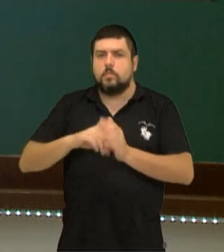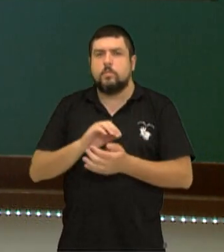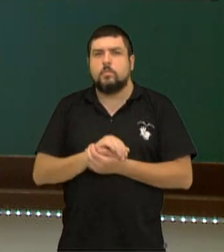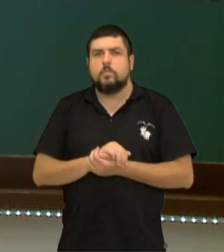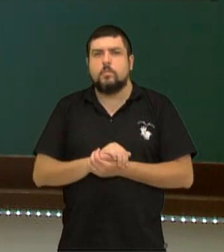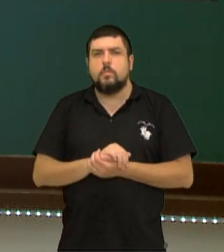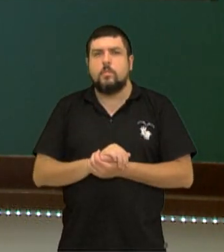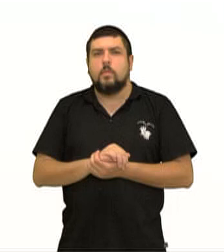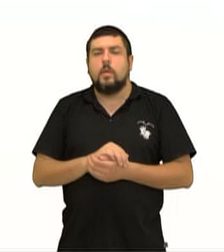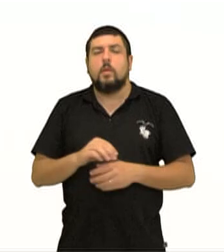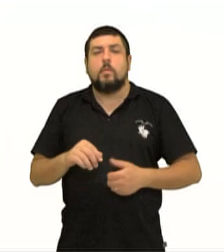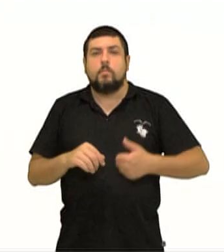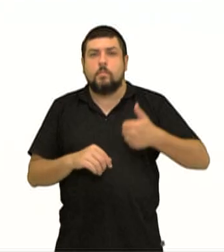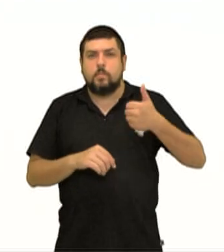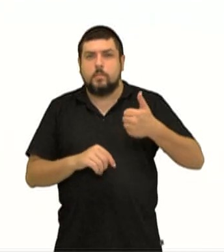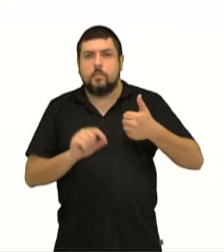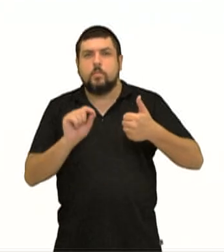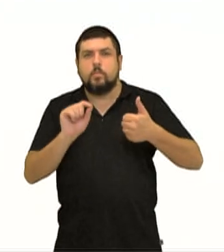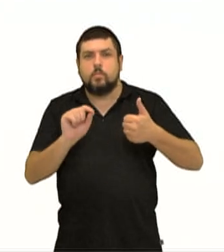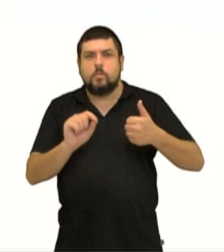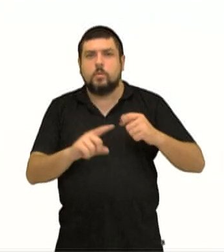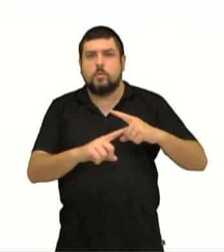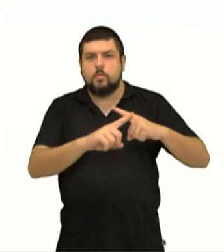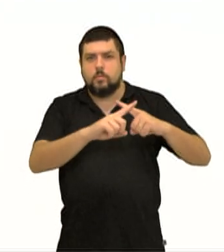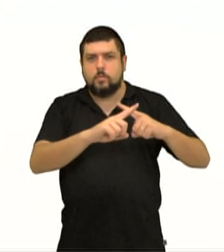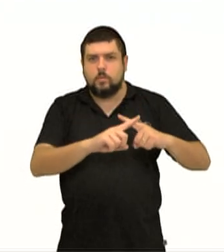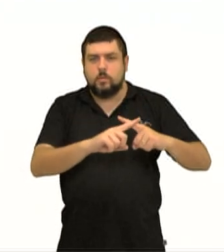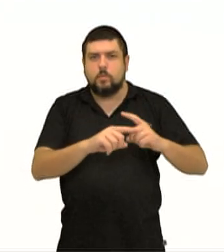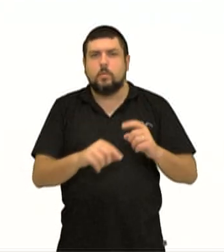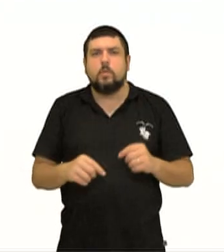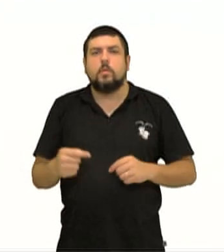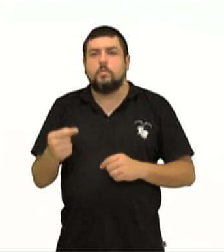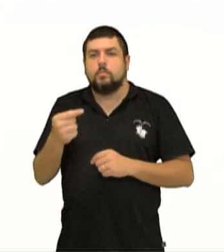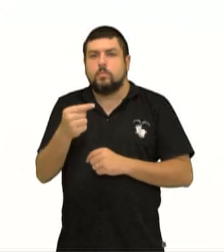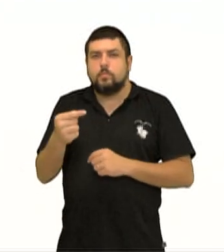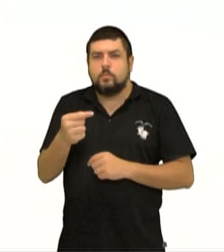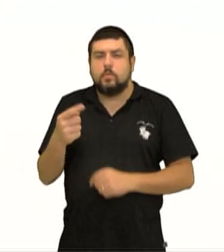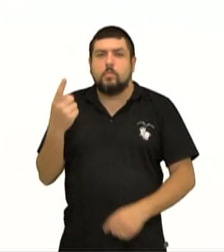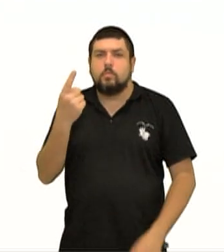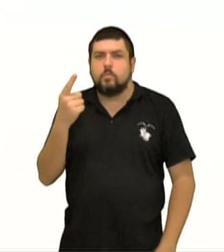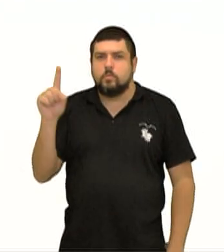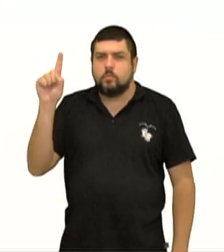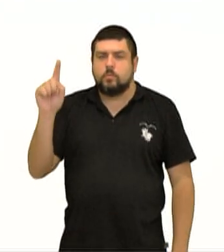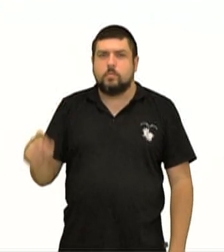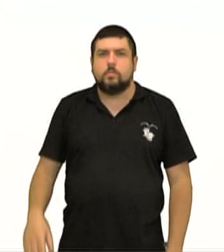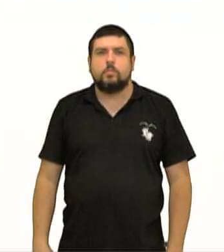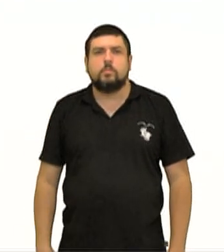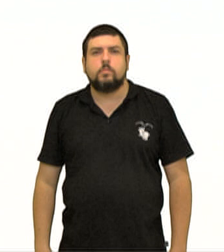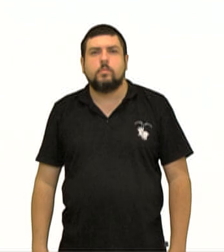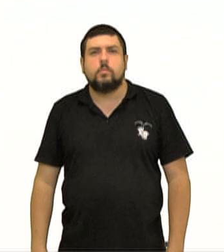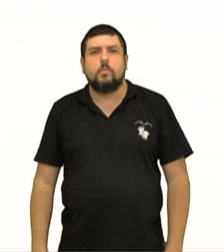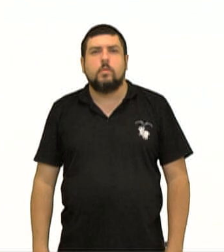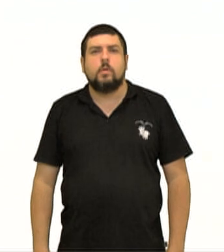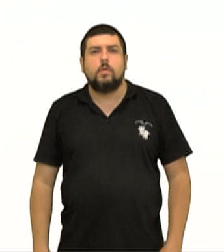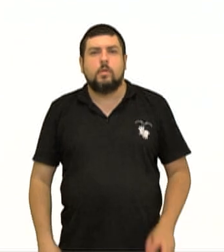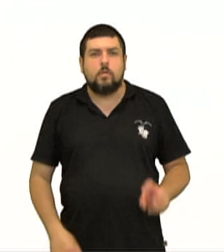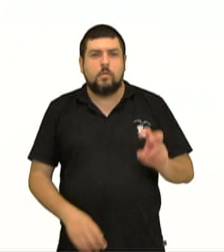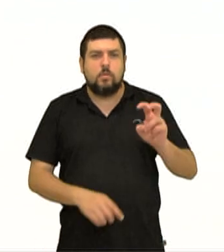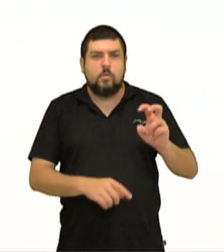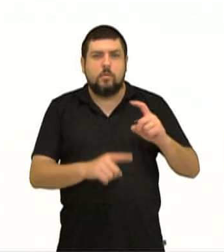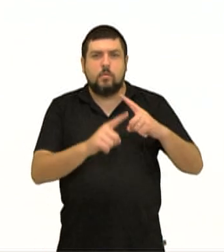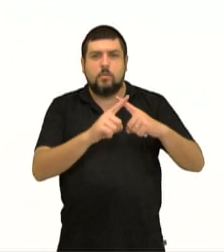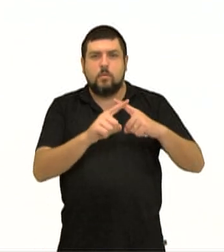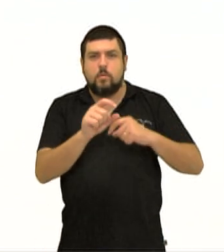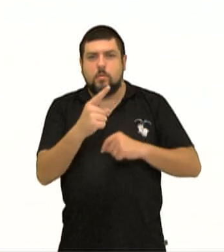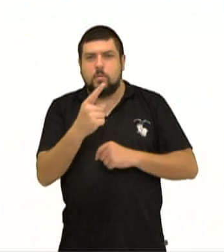Resolvemos primeiro a multiplicação e deixamos a subtração por último. Então, olha lá, 5 vezes 18,